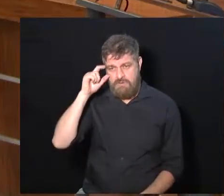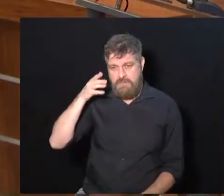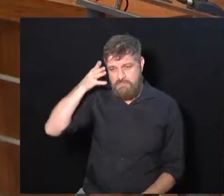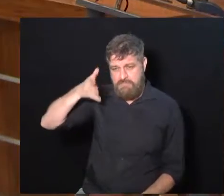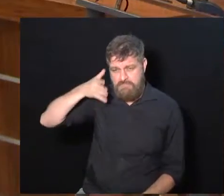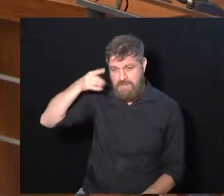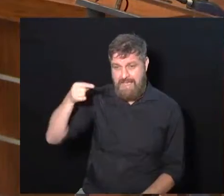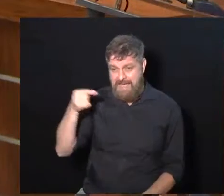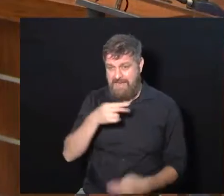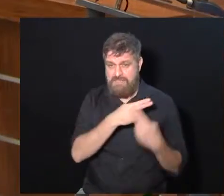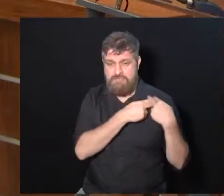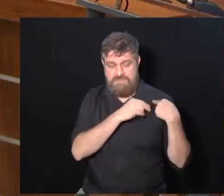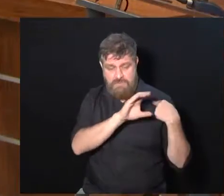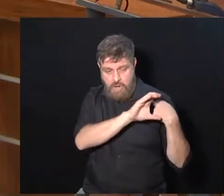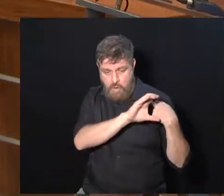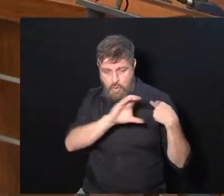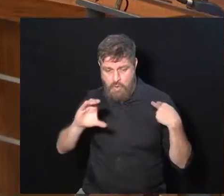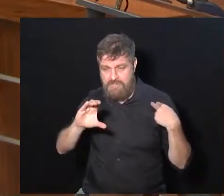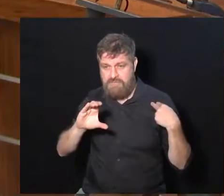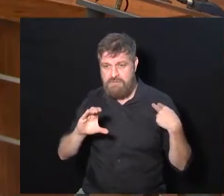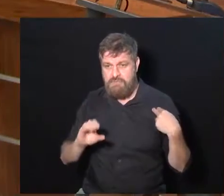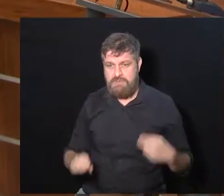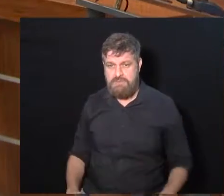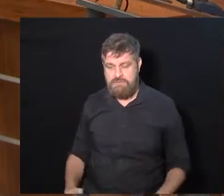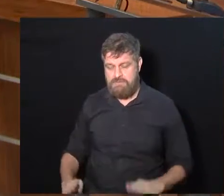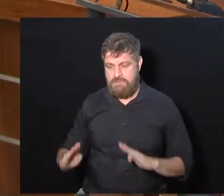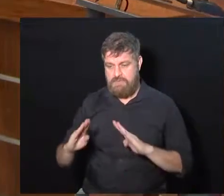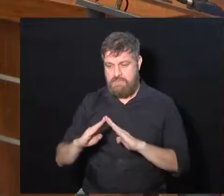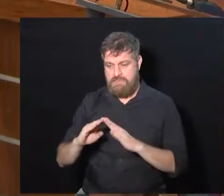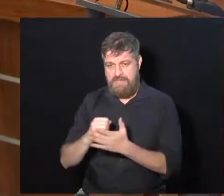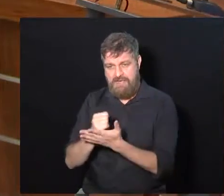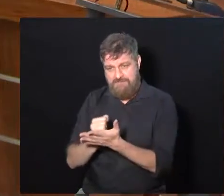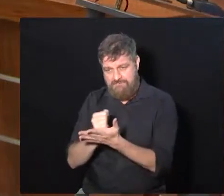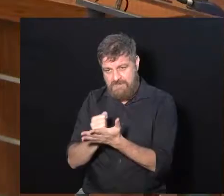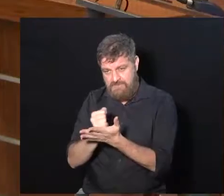que é coordenadora da farmácia